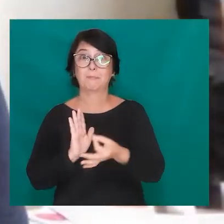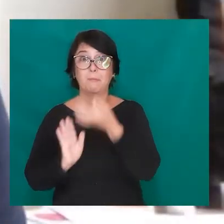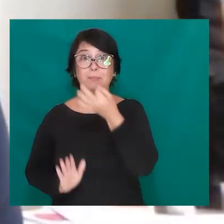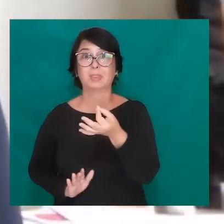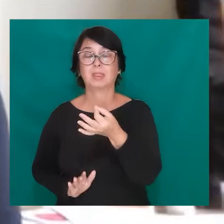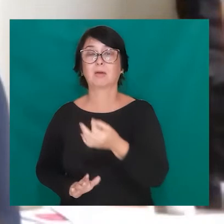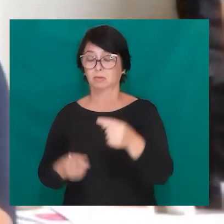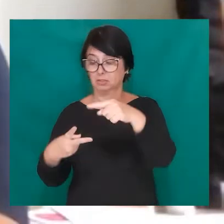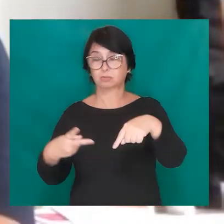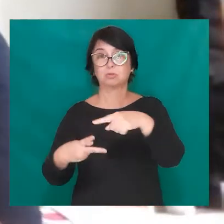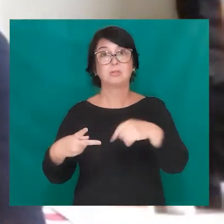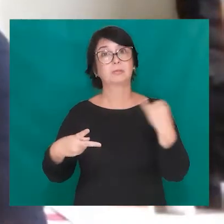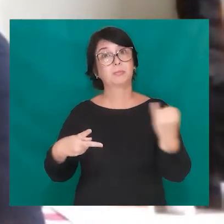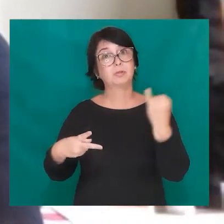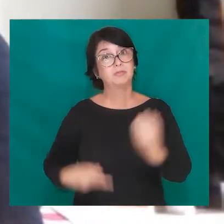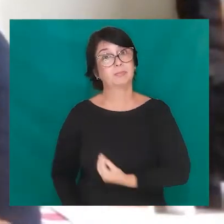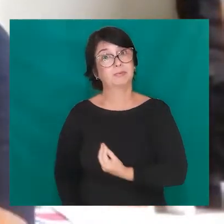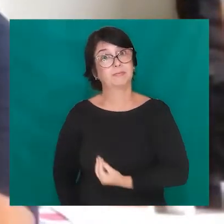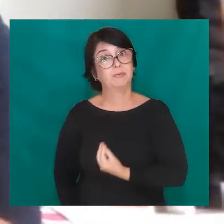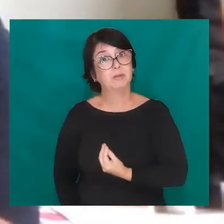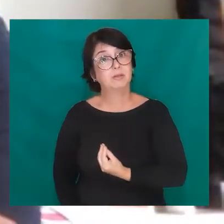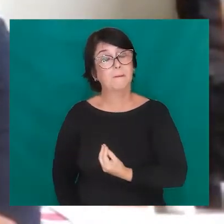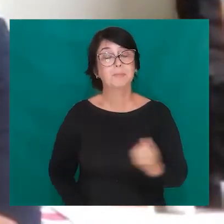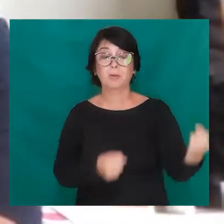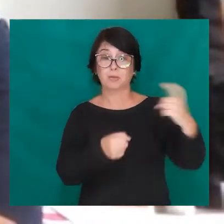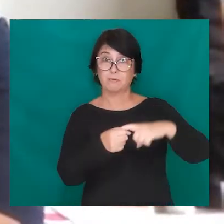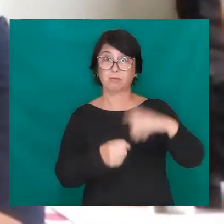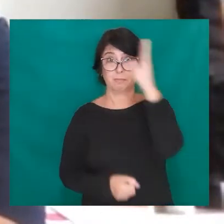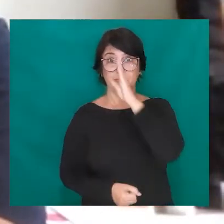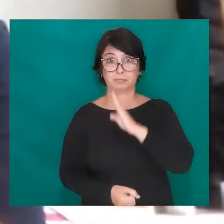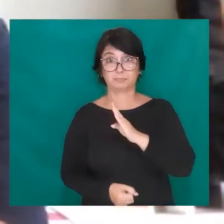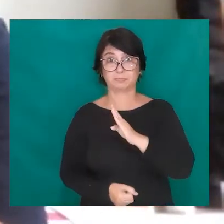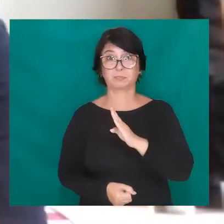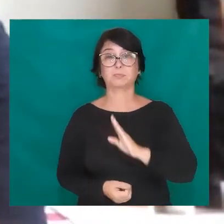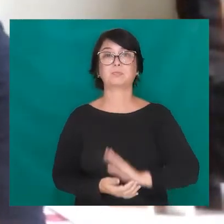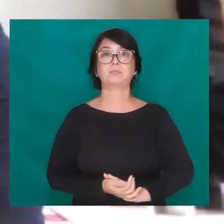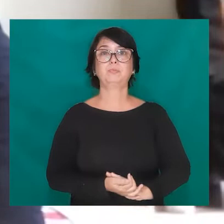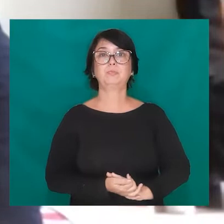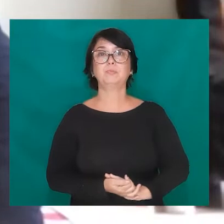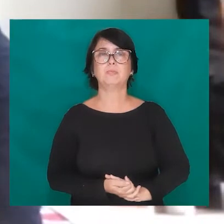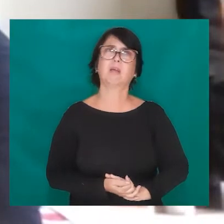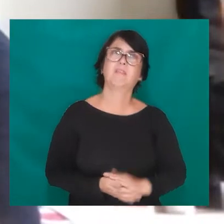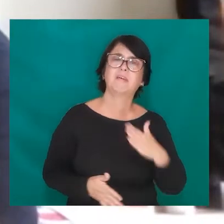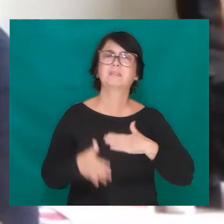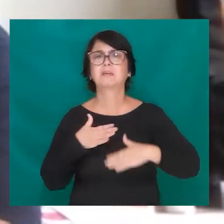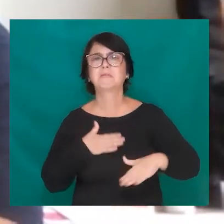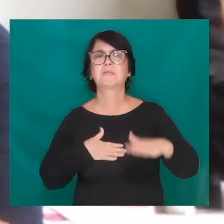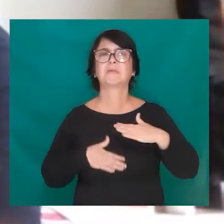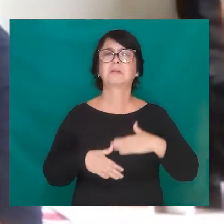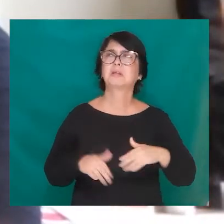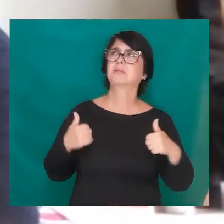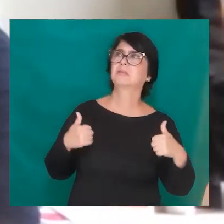falar nesses dois que foram muito importantes também para mim, e quando eu voltei ao Brasil, já estava a coisa mais tranquila aqui,